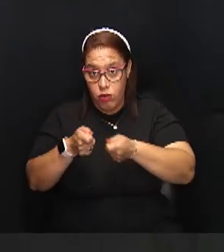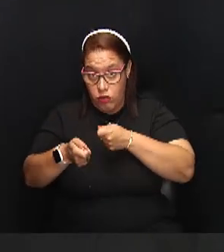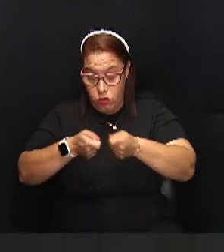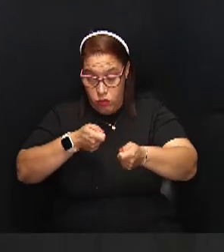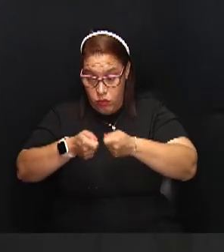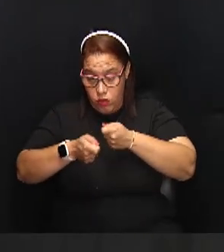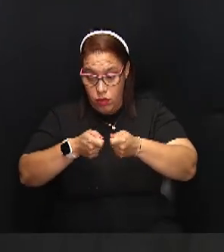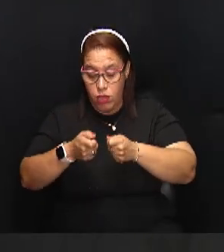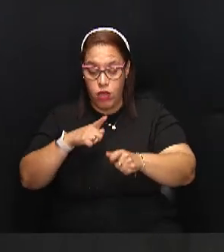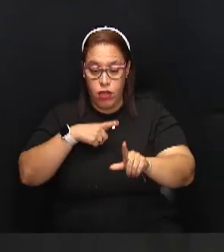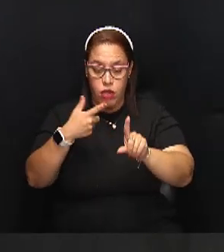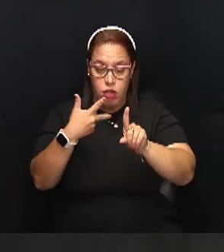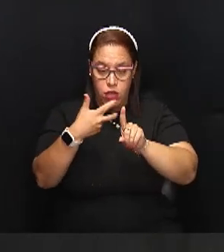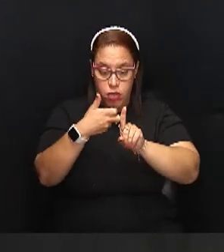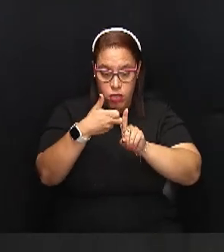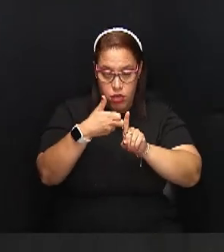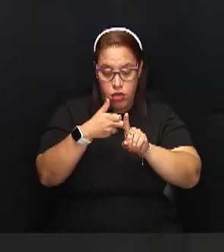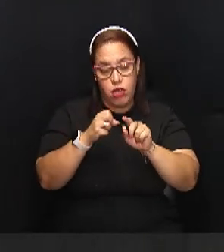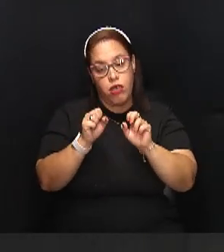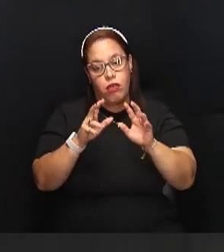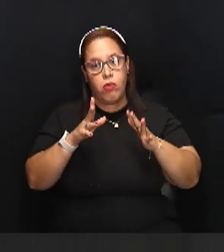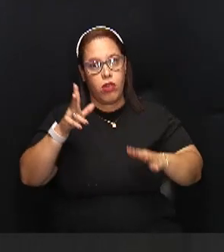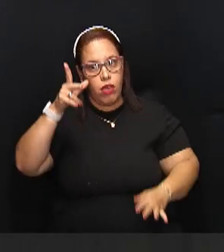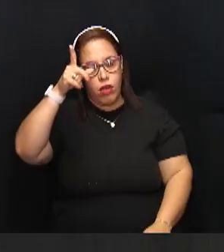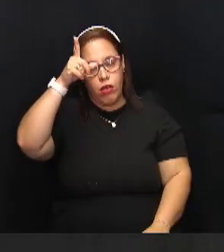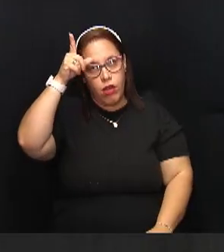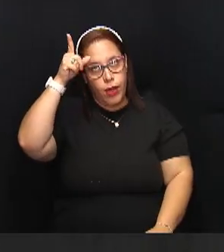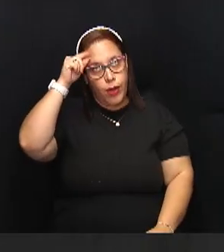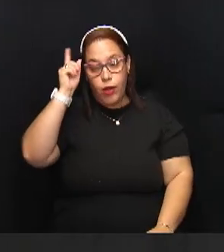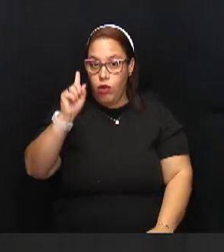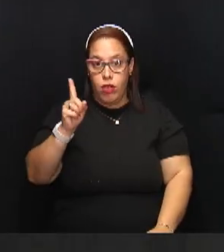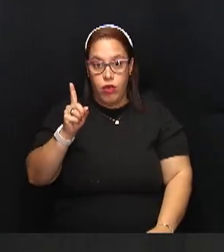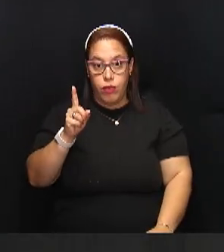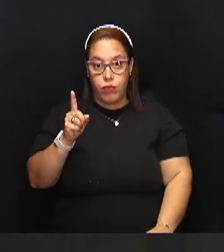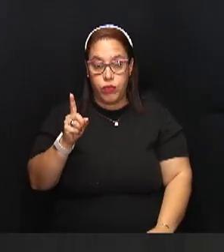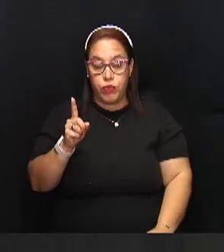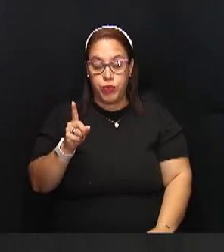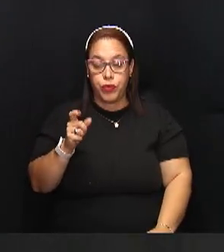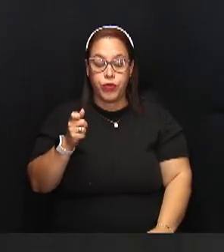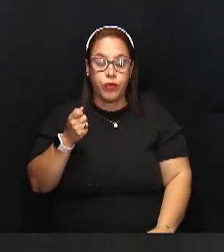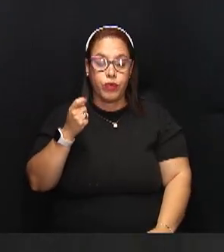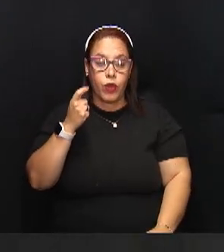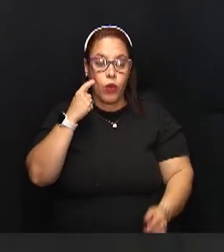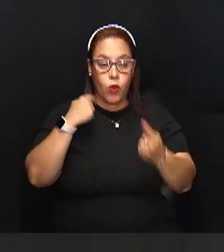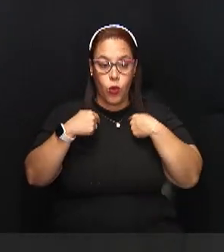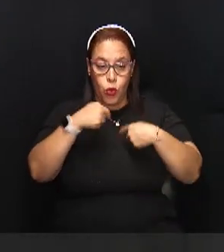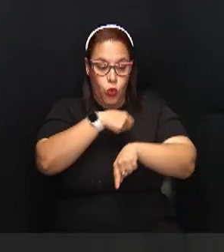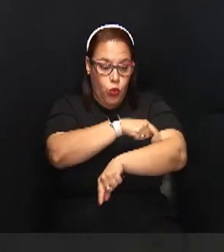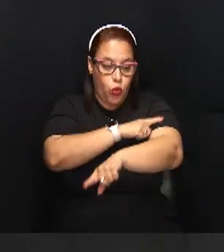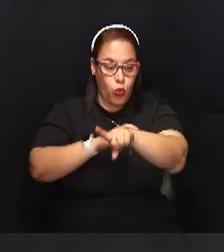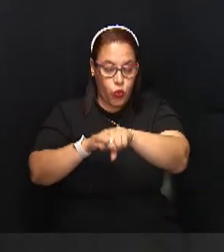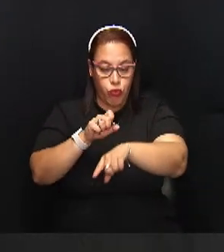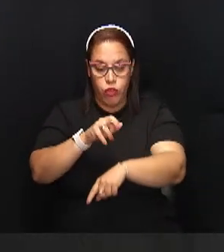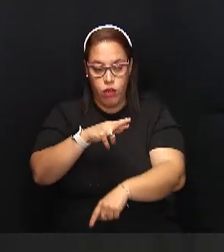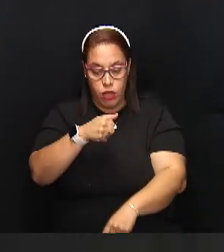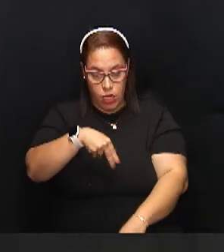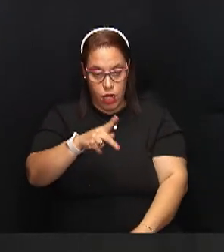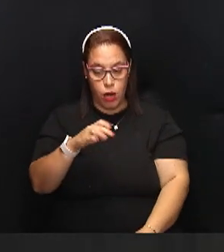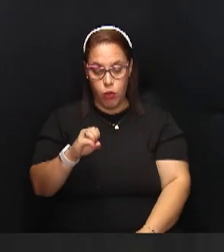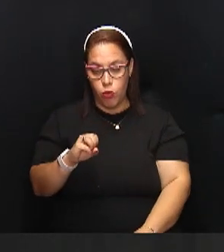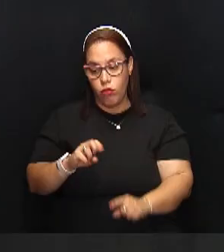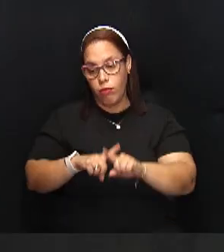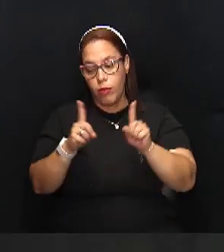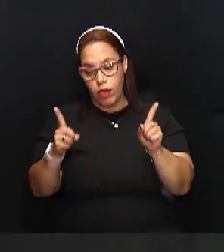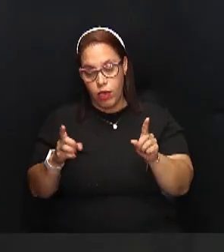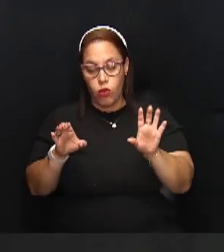nós temos as vacinas, não podemos relaxar. Temos exemplo do sarampo que voltou, enfim, mas fica aí esse legado. Mas